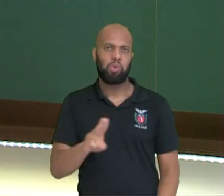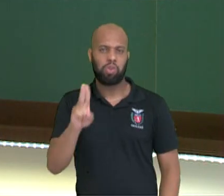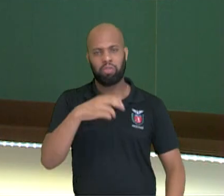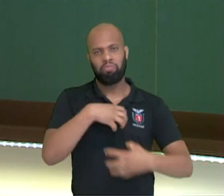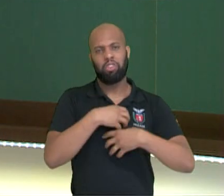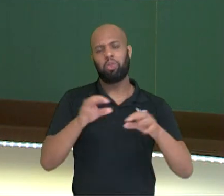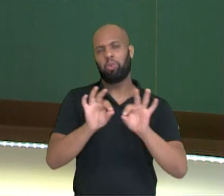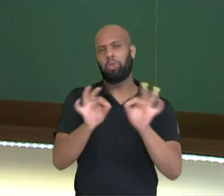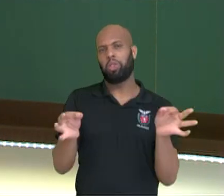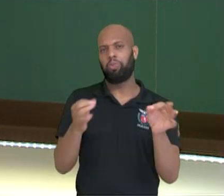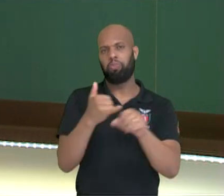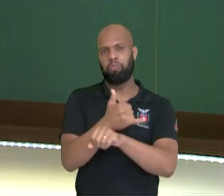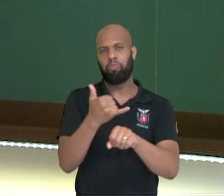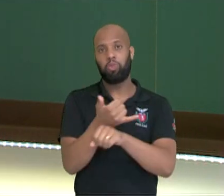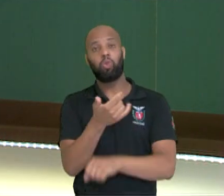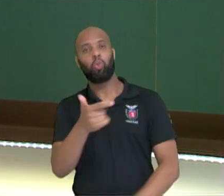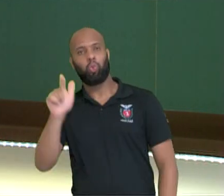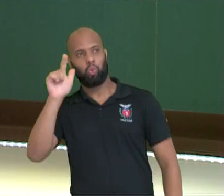mais simples.